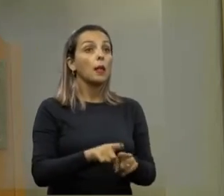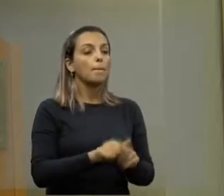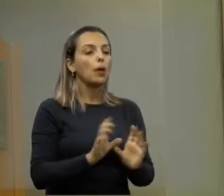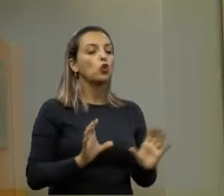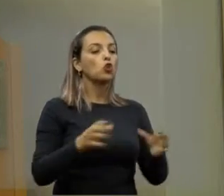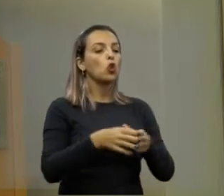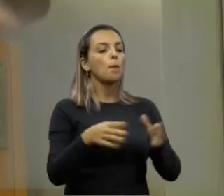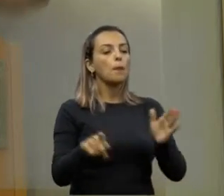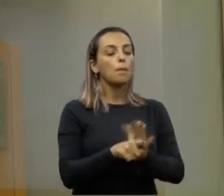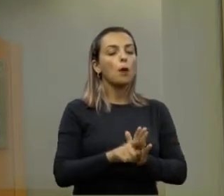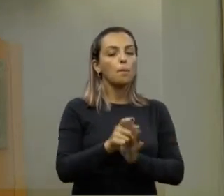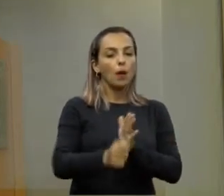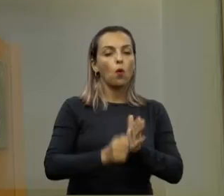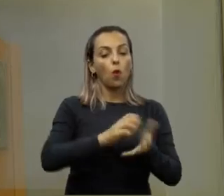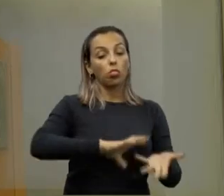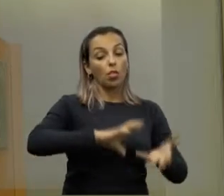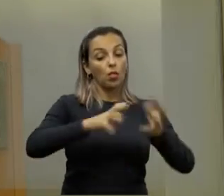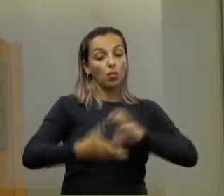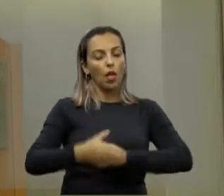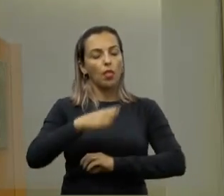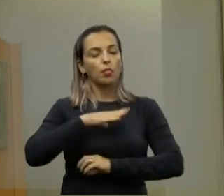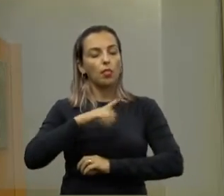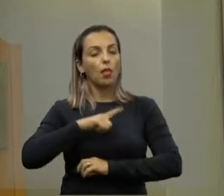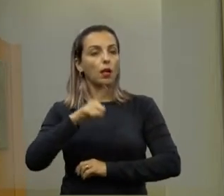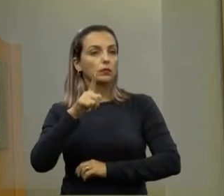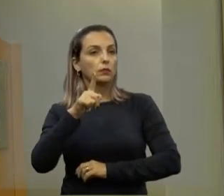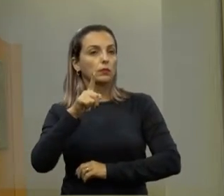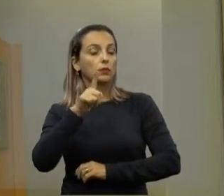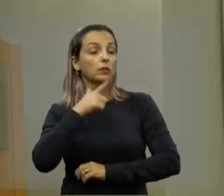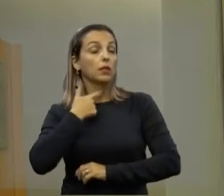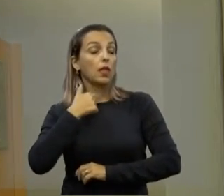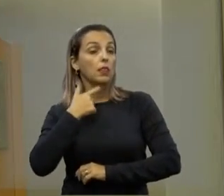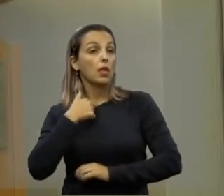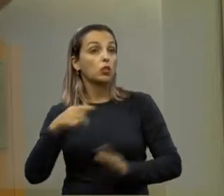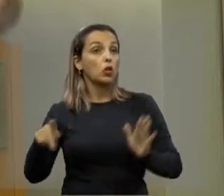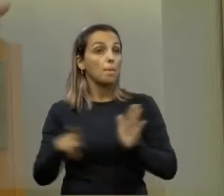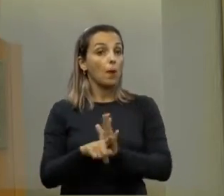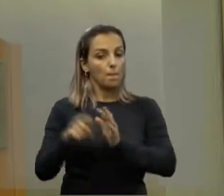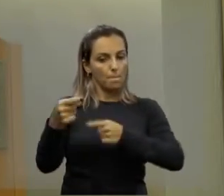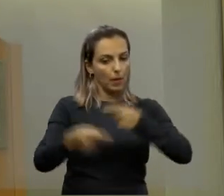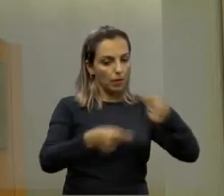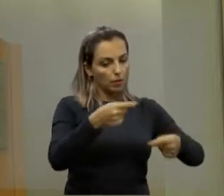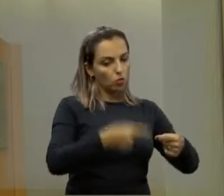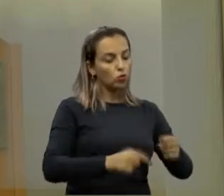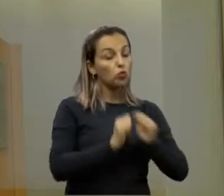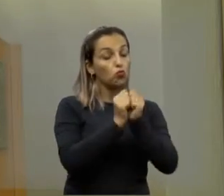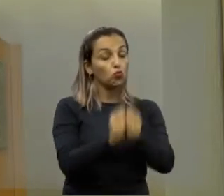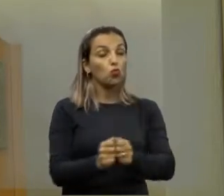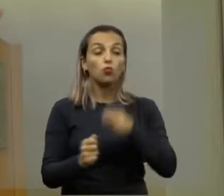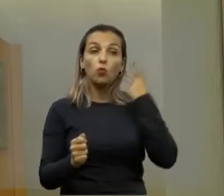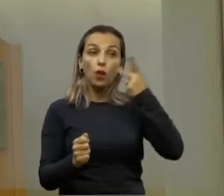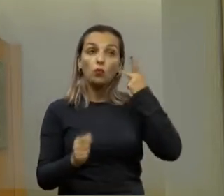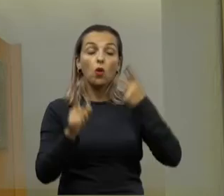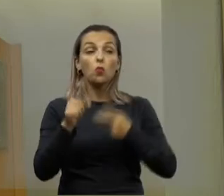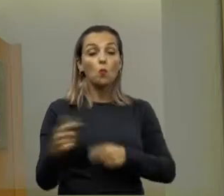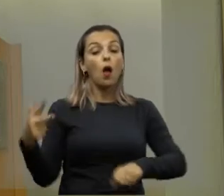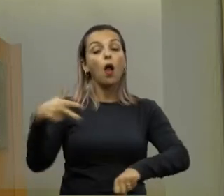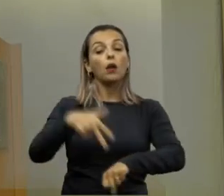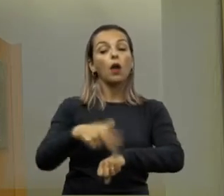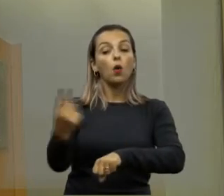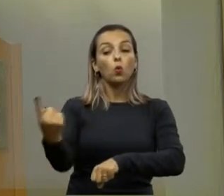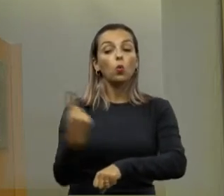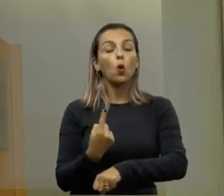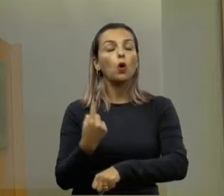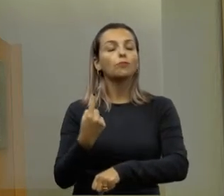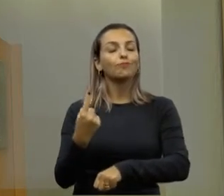interessado em transformar a Quadra na cidade que a gente quer que está interessado em discutir com os grupos geradores da tua Neto é que a Stacey veio aqui falar com a gente